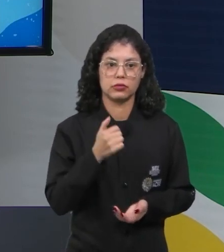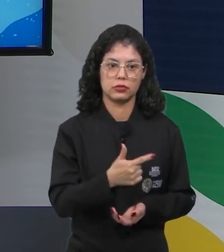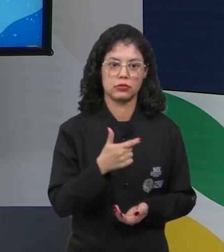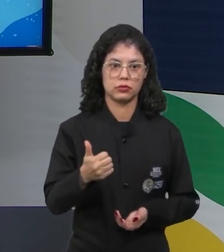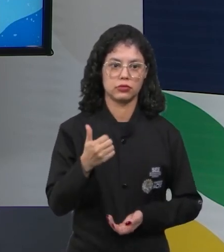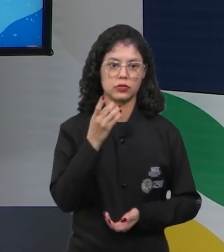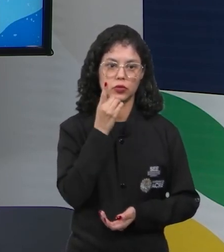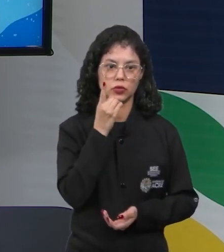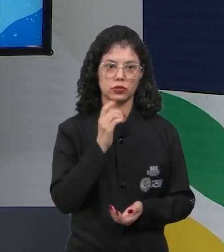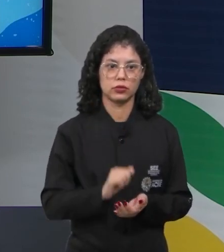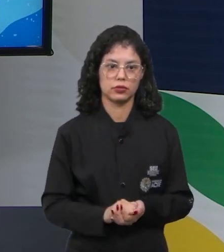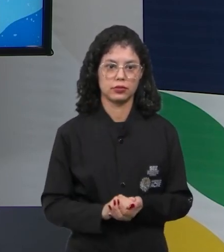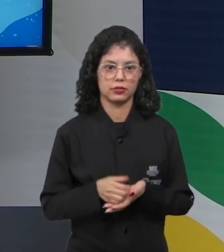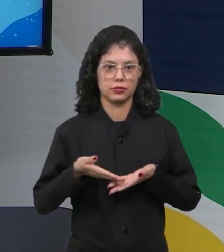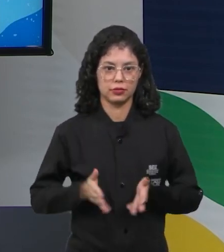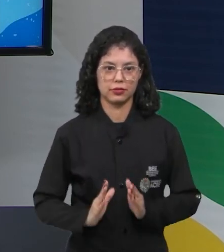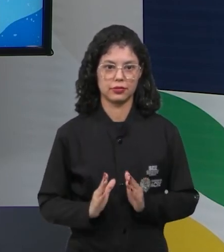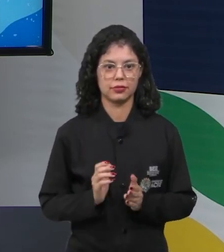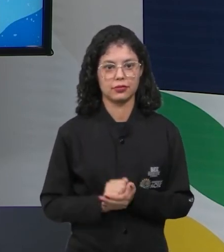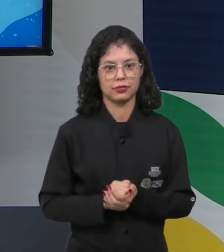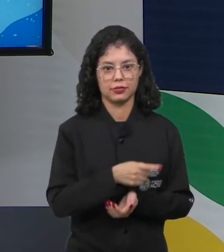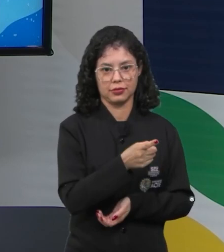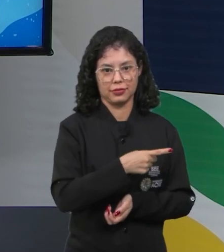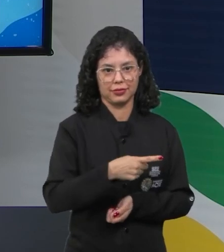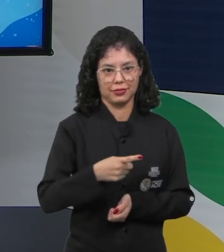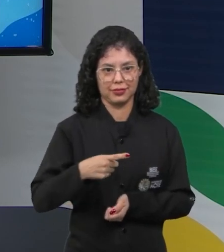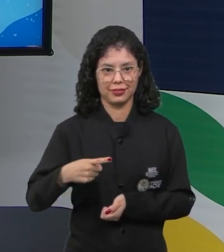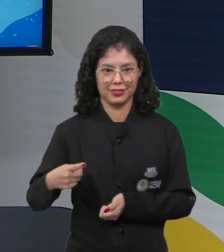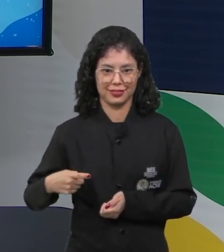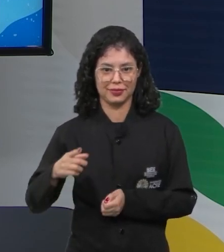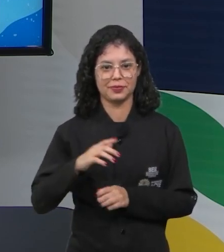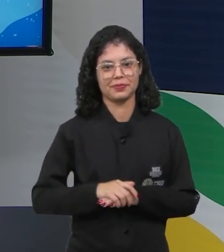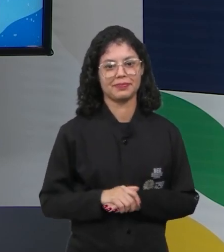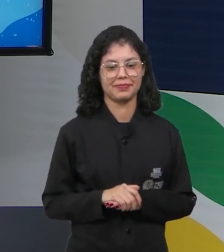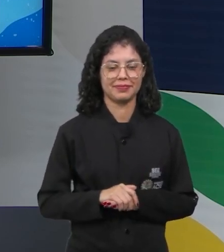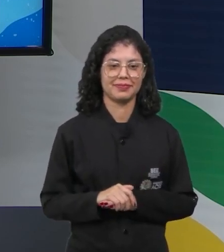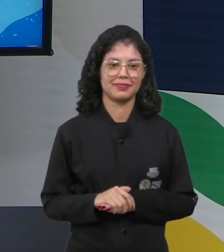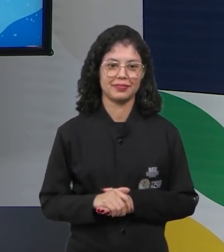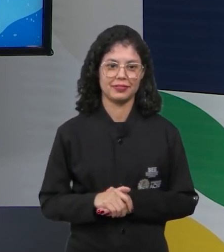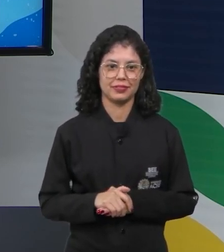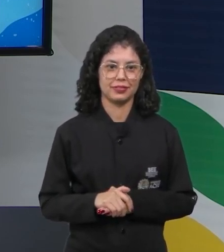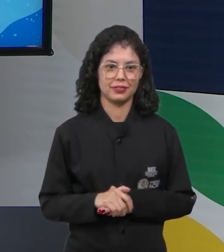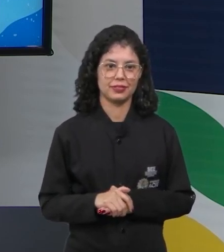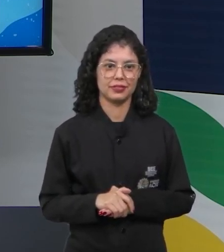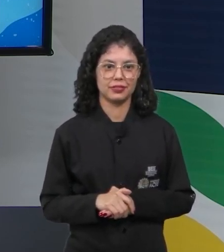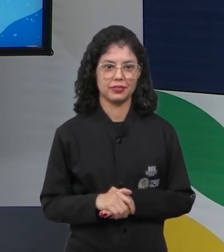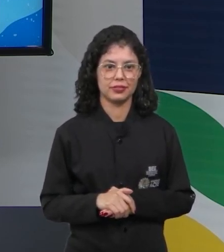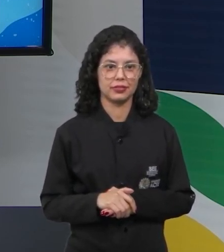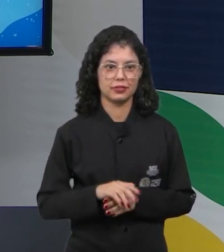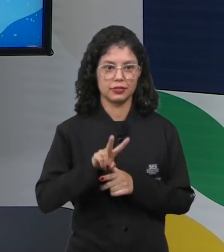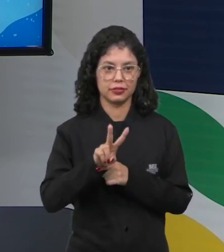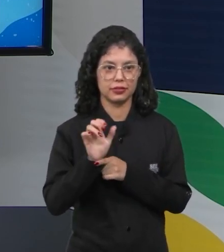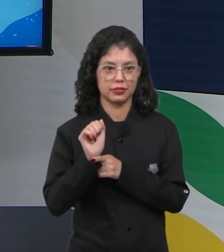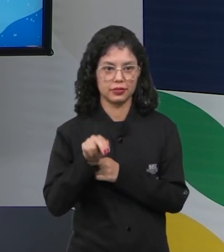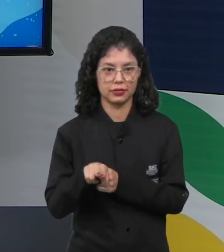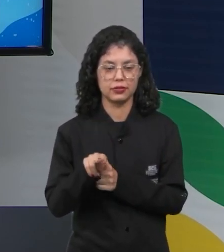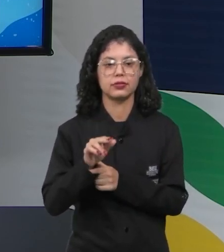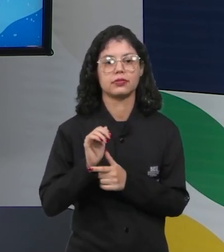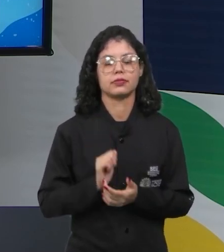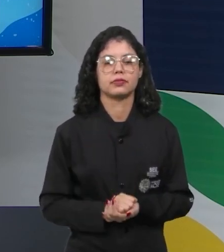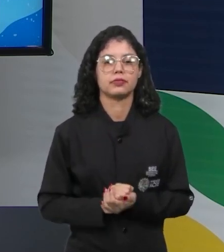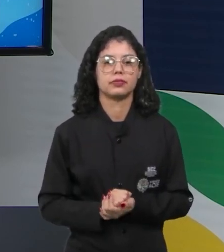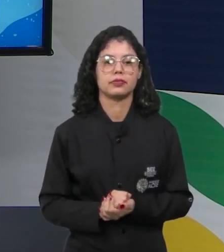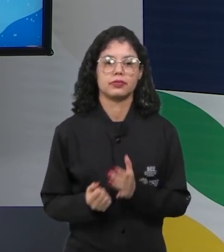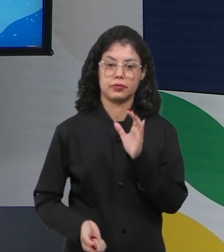21 dias vai nascer o quê, gente? Ratos. Então, essa é a teoria lá de Van Helmont, né, que